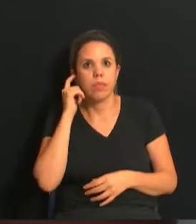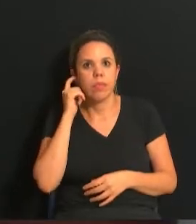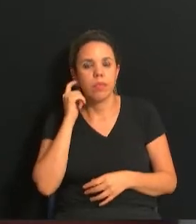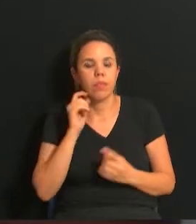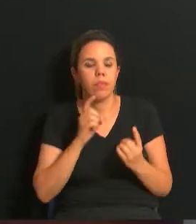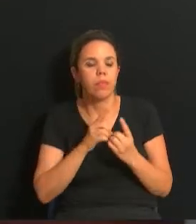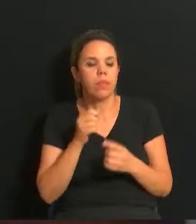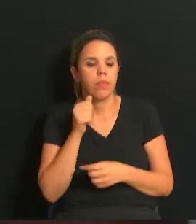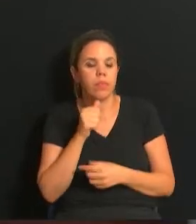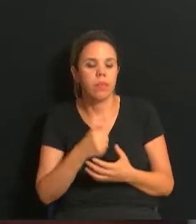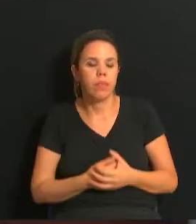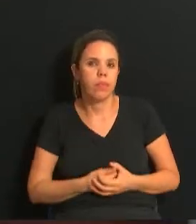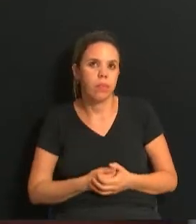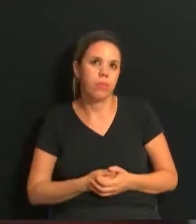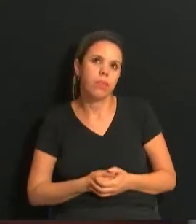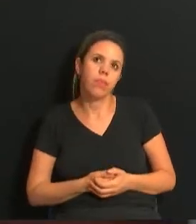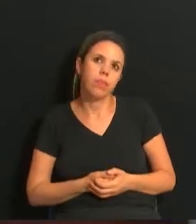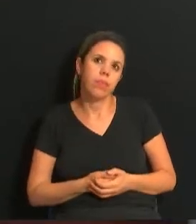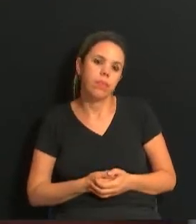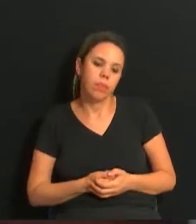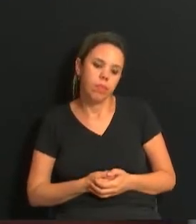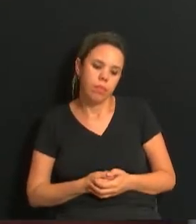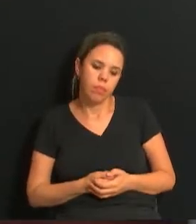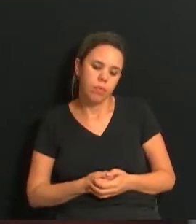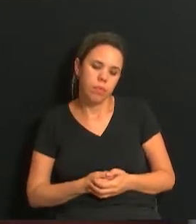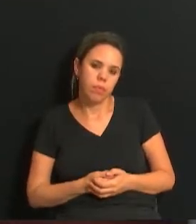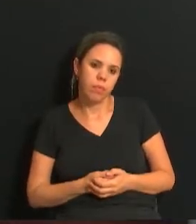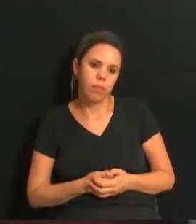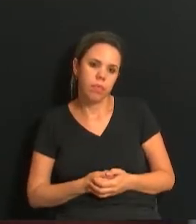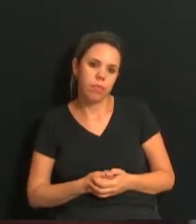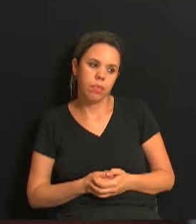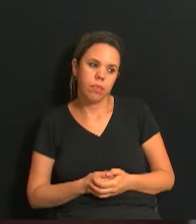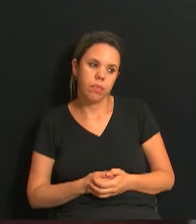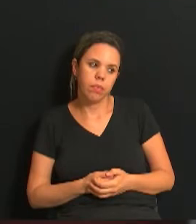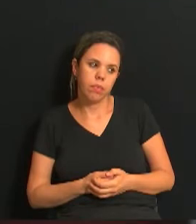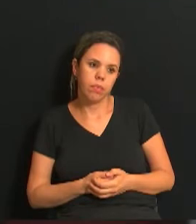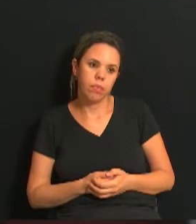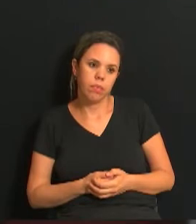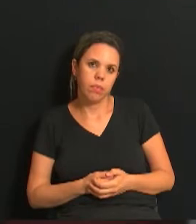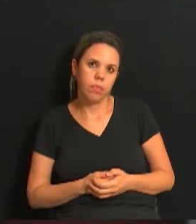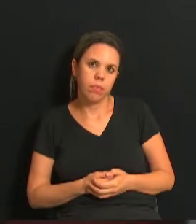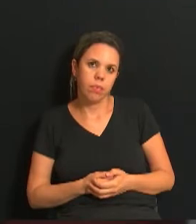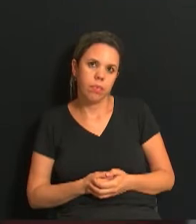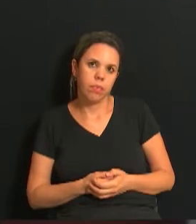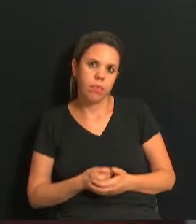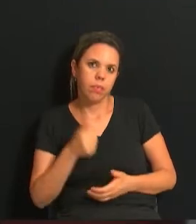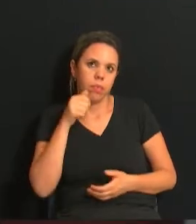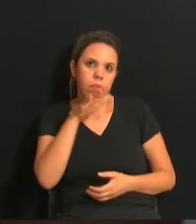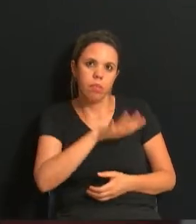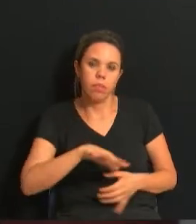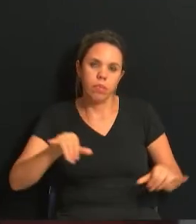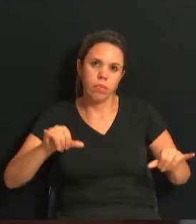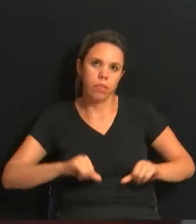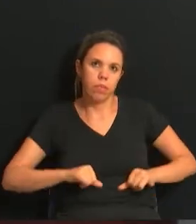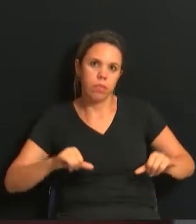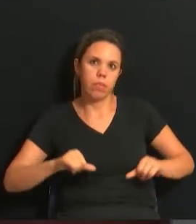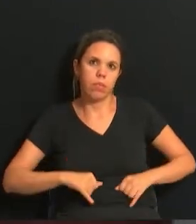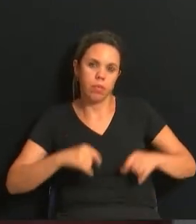atendimento, e a gente vê o quanto ainda essas mulheres sofrem